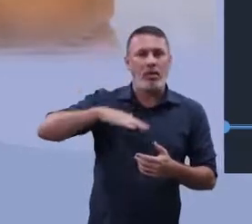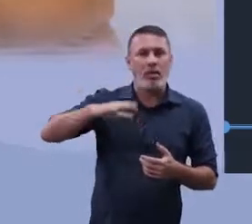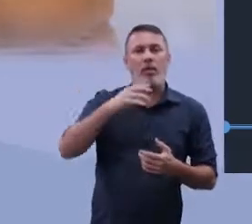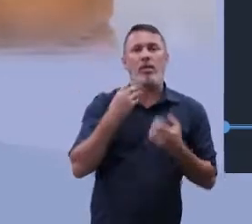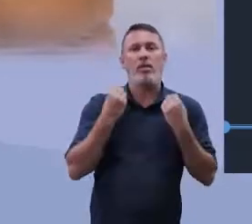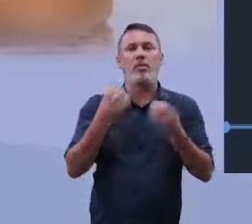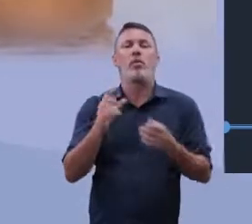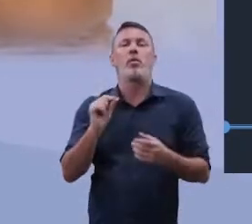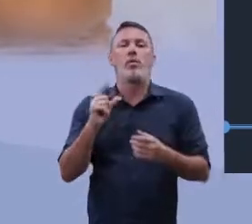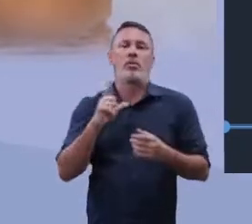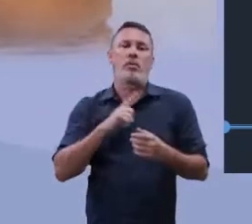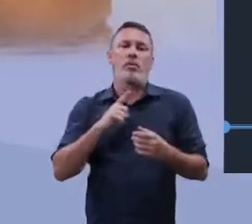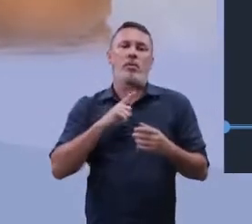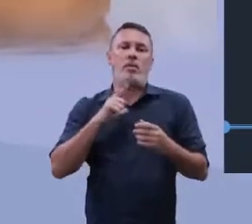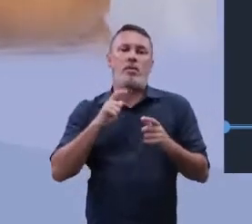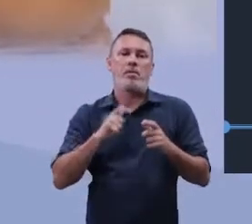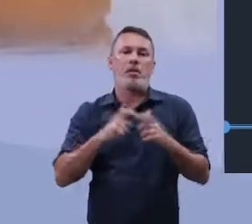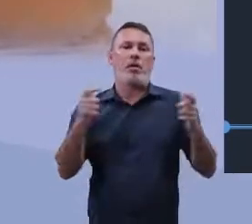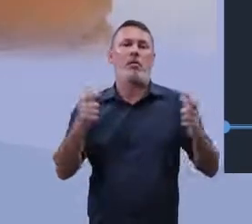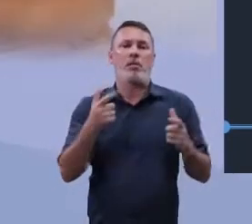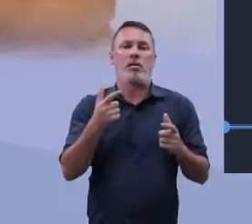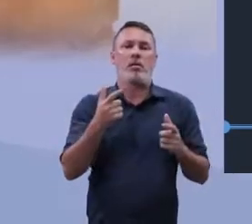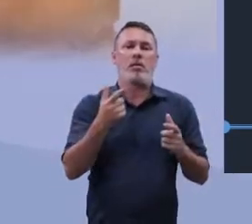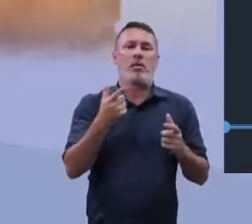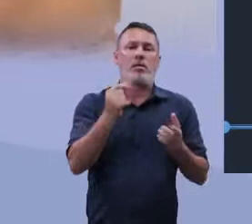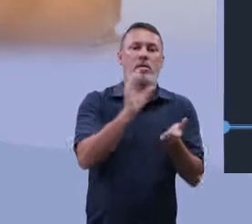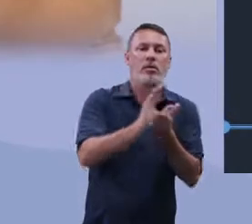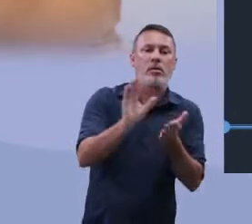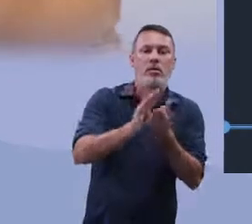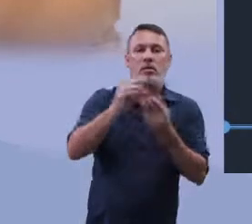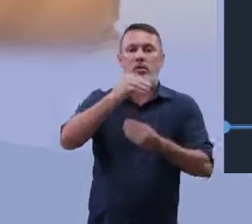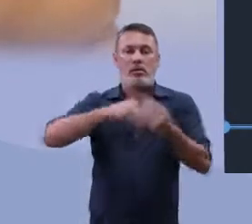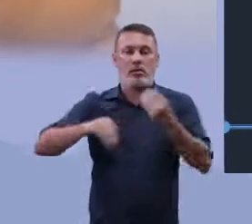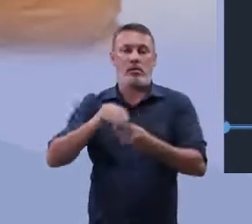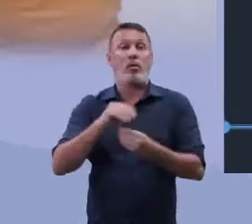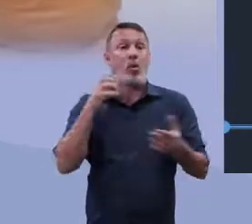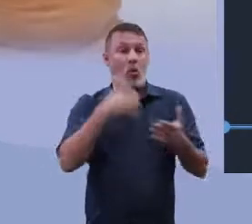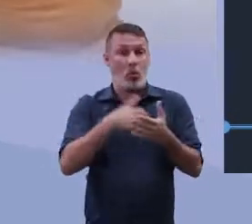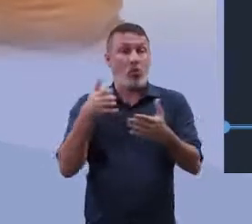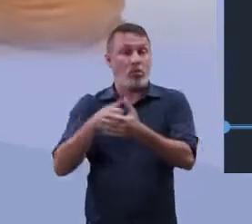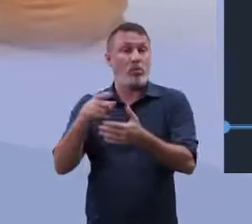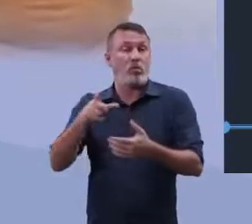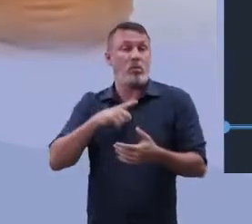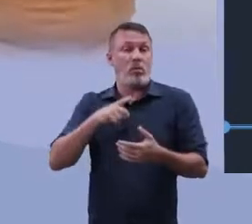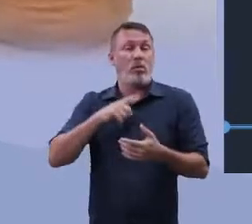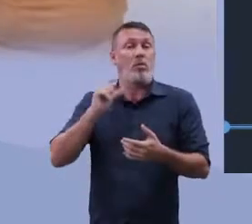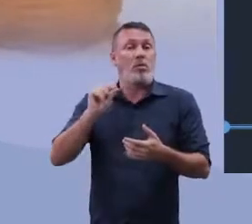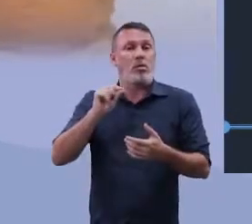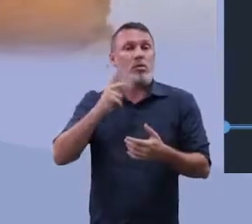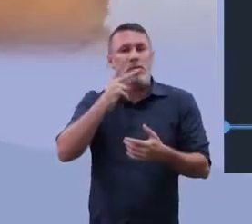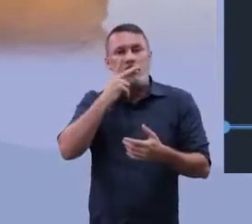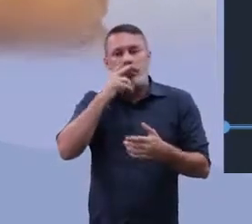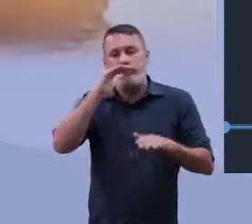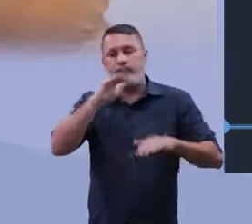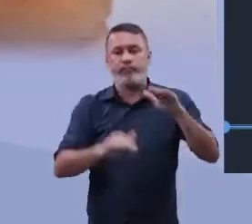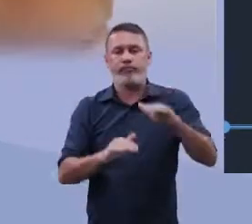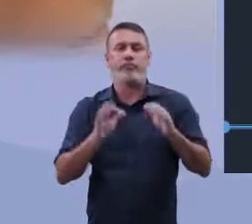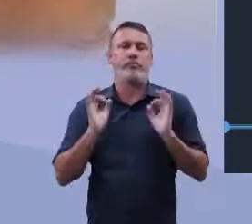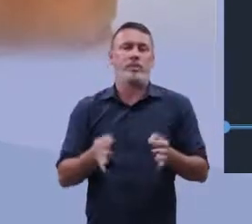ideia, ele vai proporcionar um aumento dos recursos. E esse consumo ele é